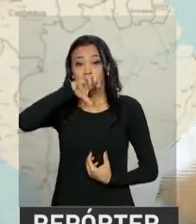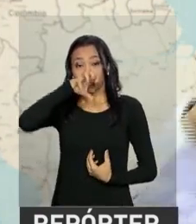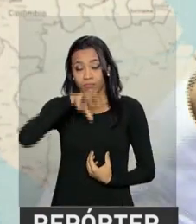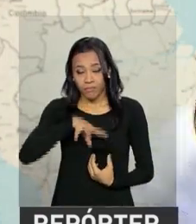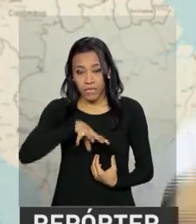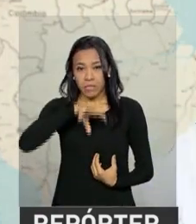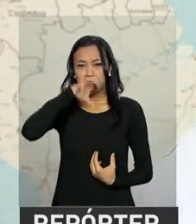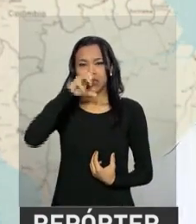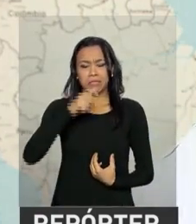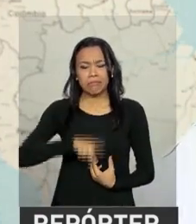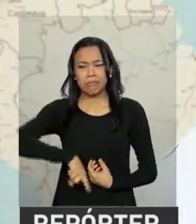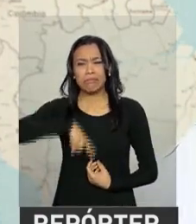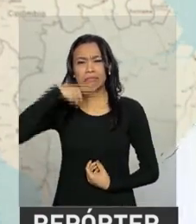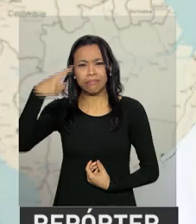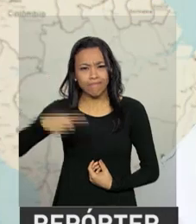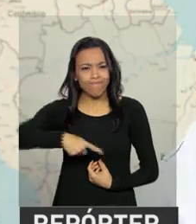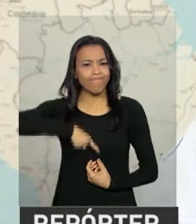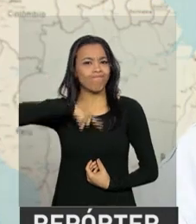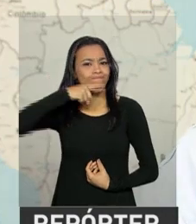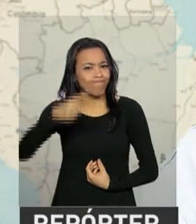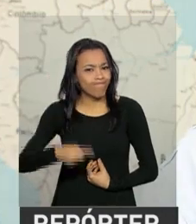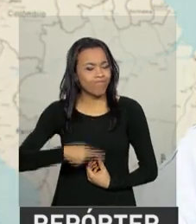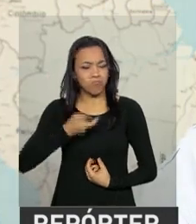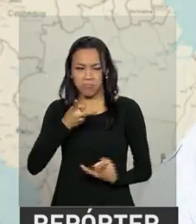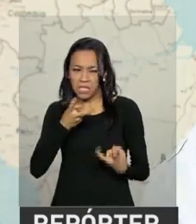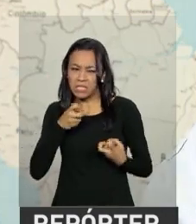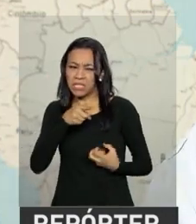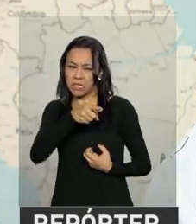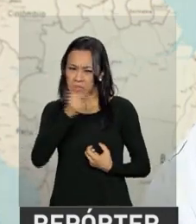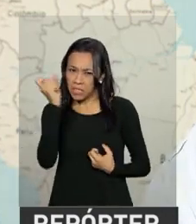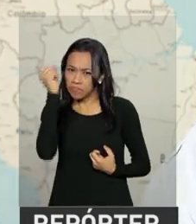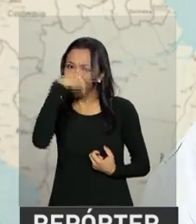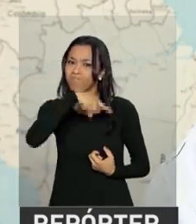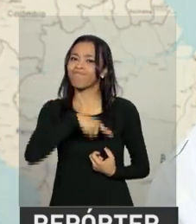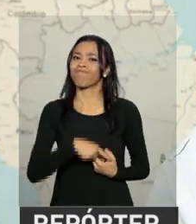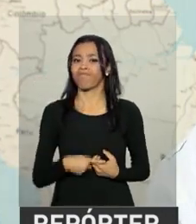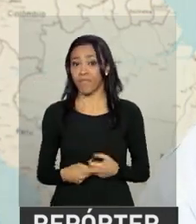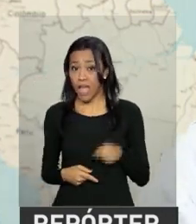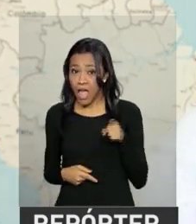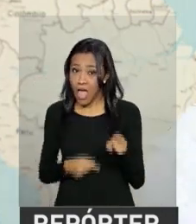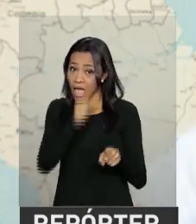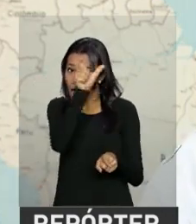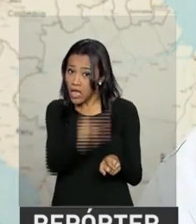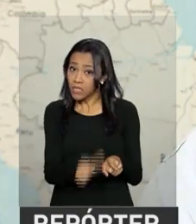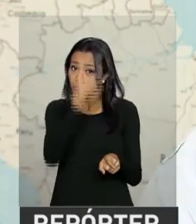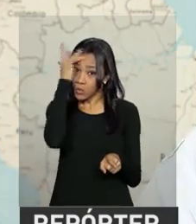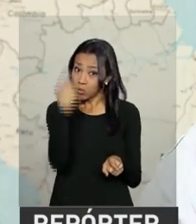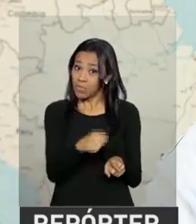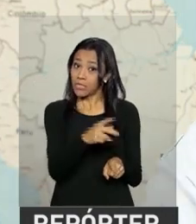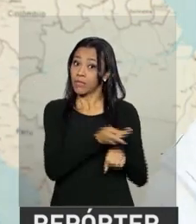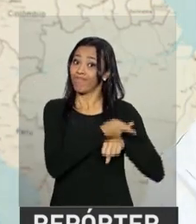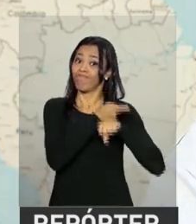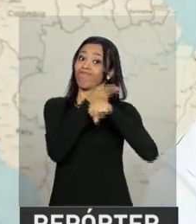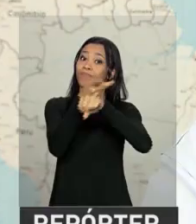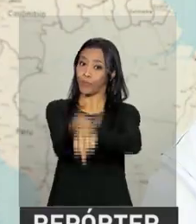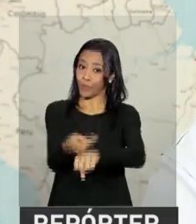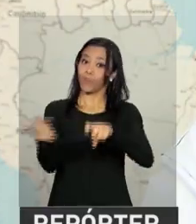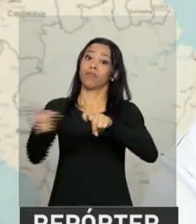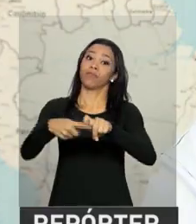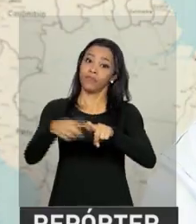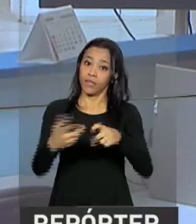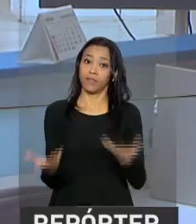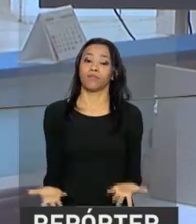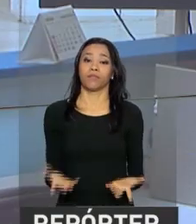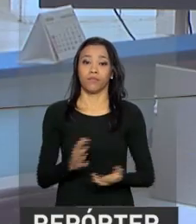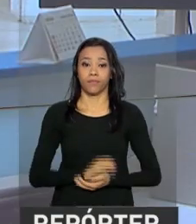vê visivelmente, vê que a pessoa está com dificuldade respiratória, essa pessoa já deveria estar nesse momento procurando uma